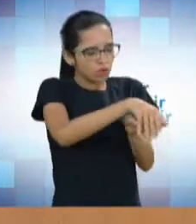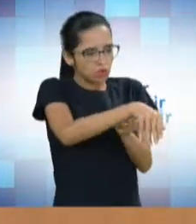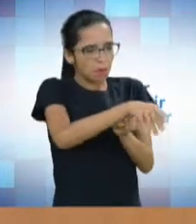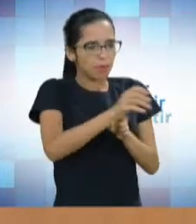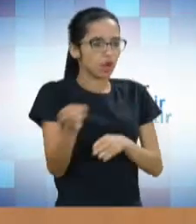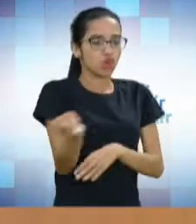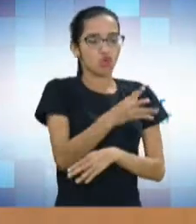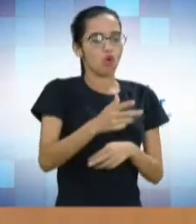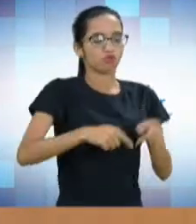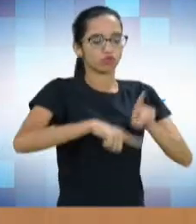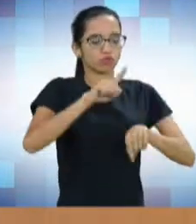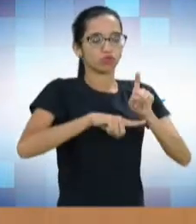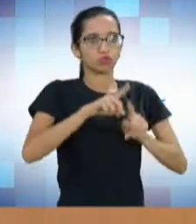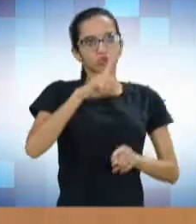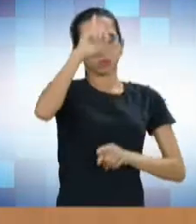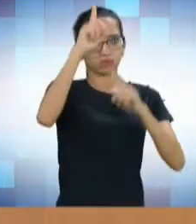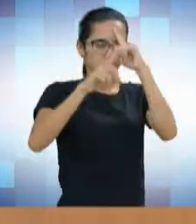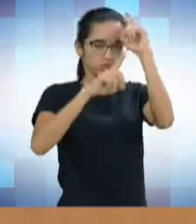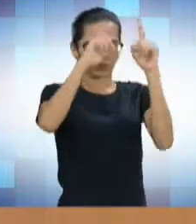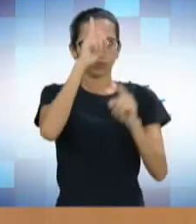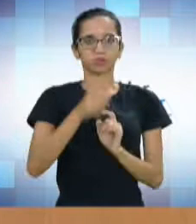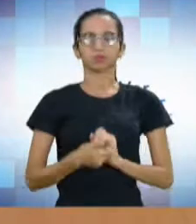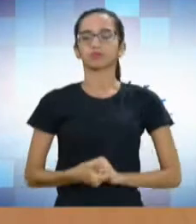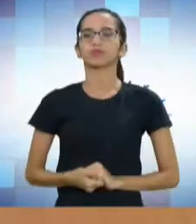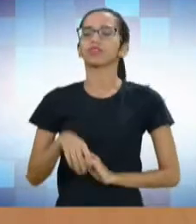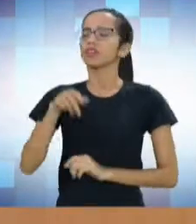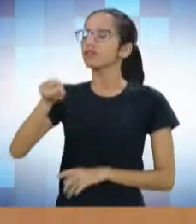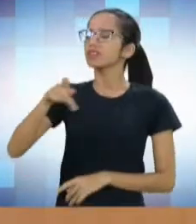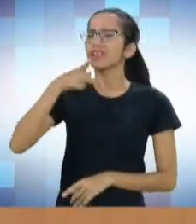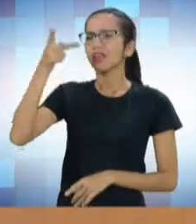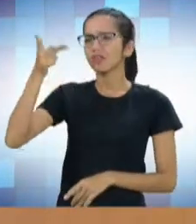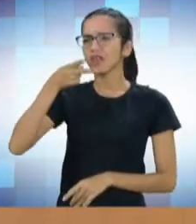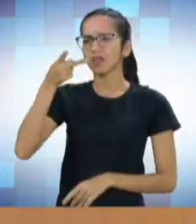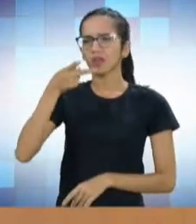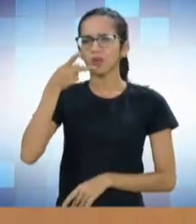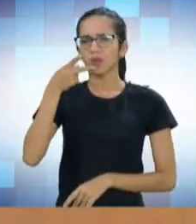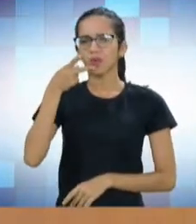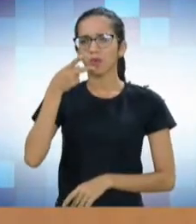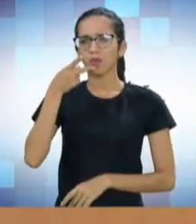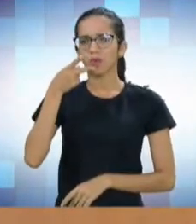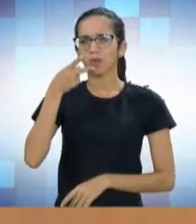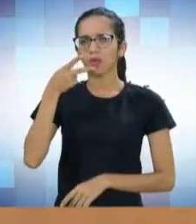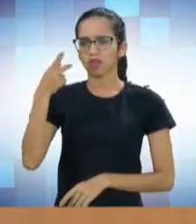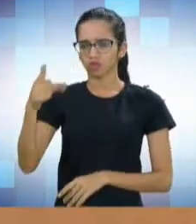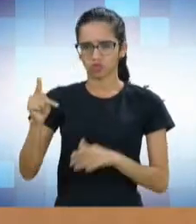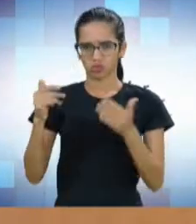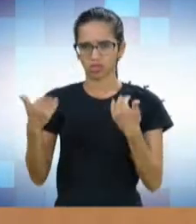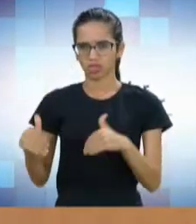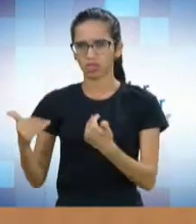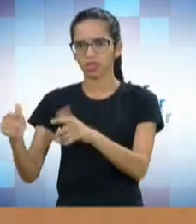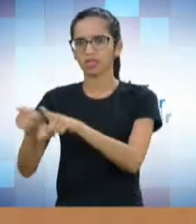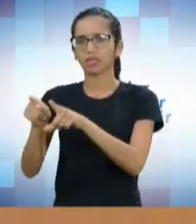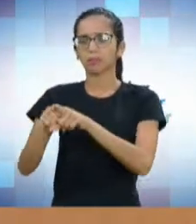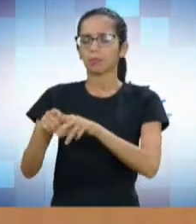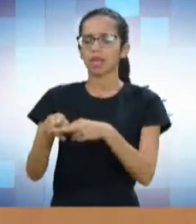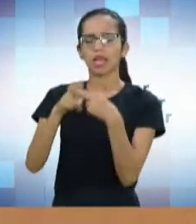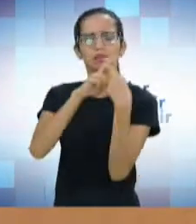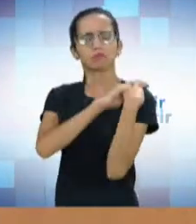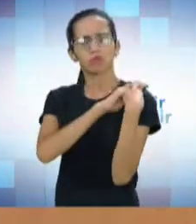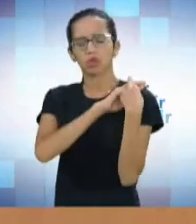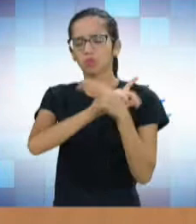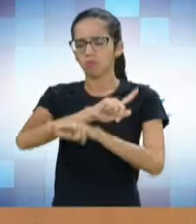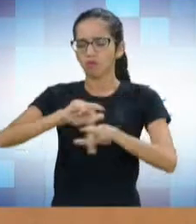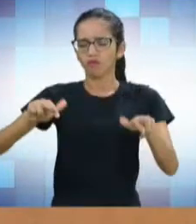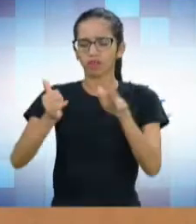e o show falou aí que que a sua secretaria também é responsável por vários órgãos aí